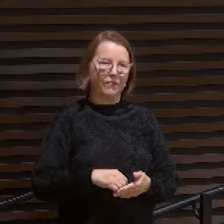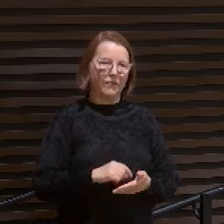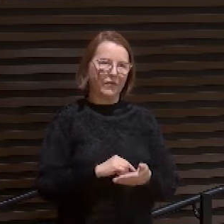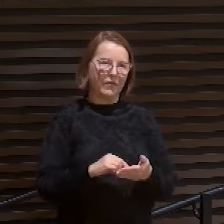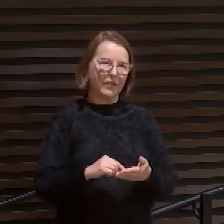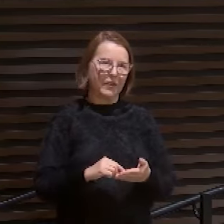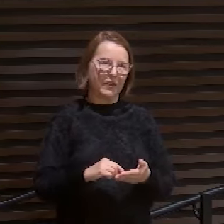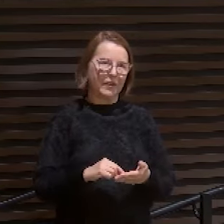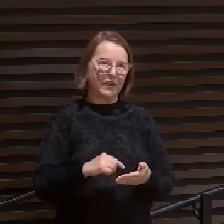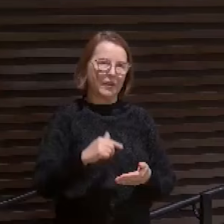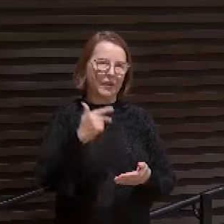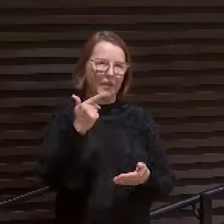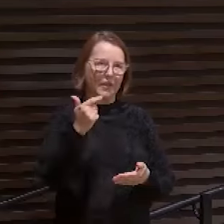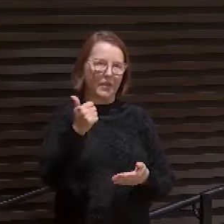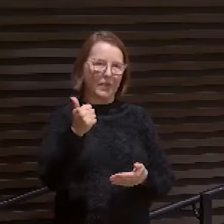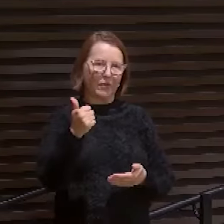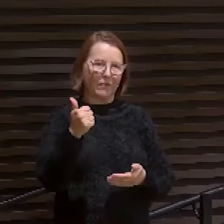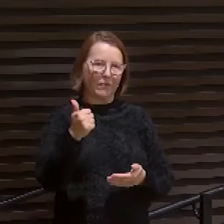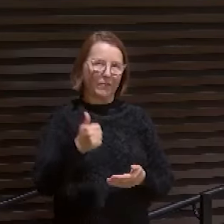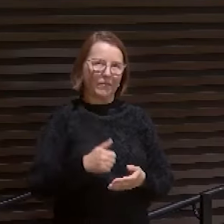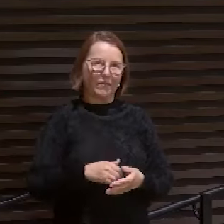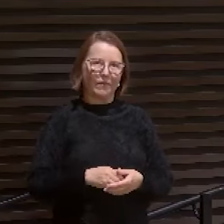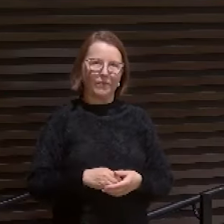versículo 31.